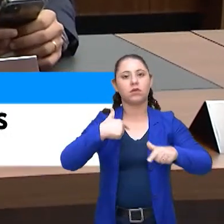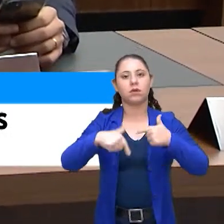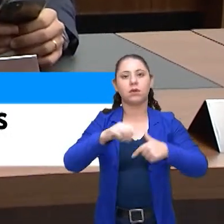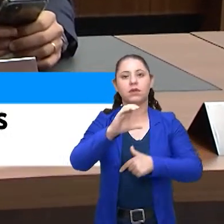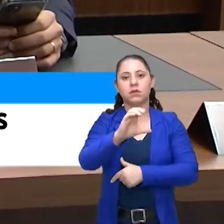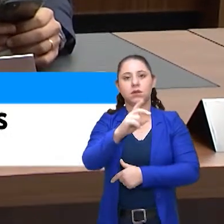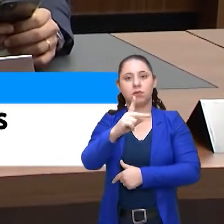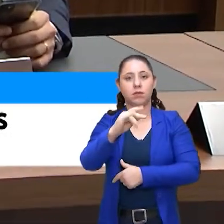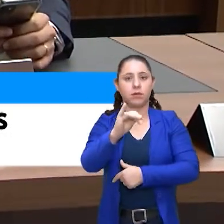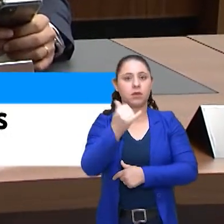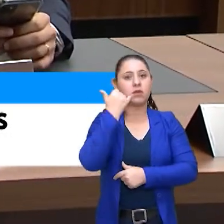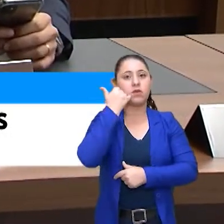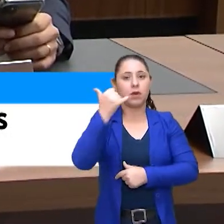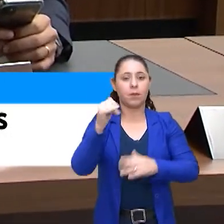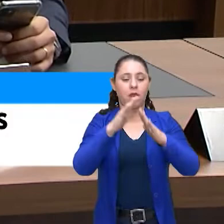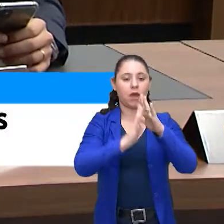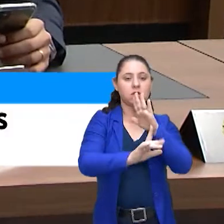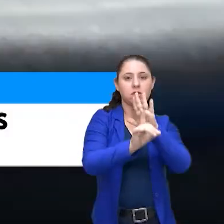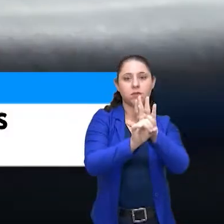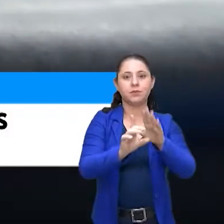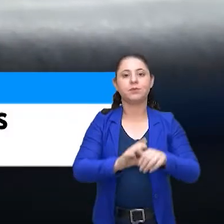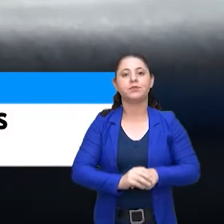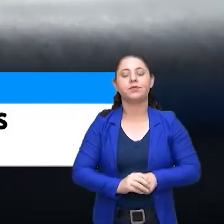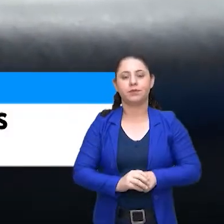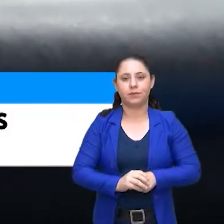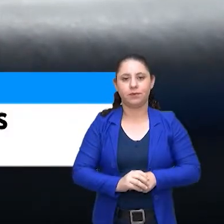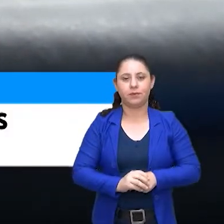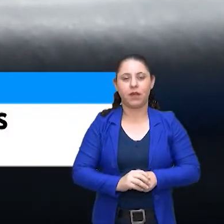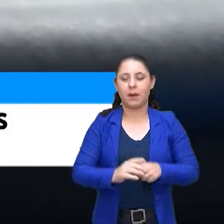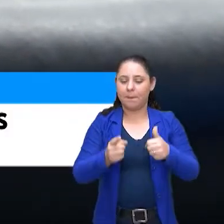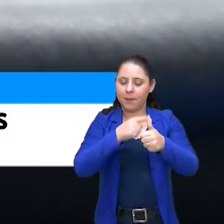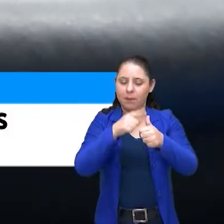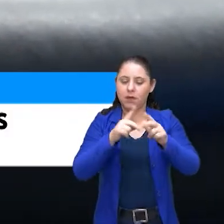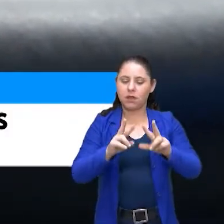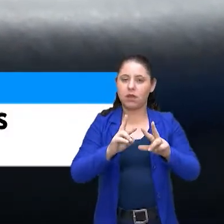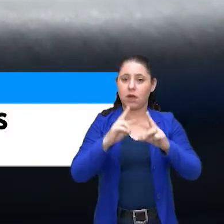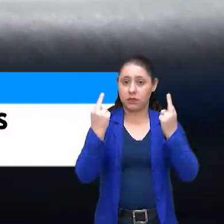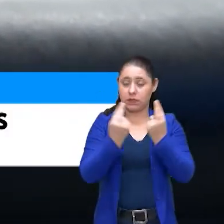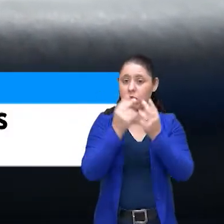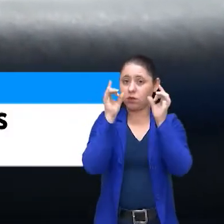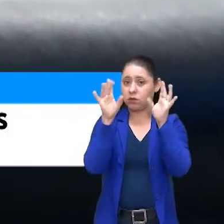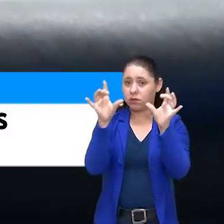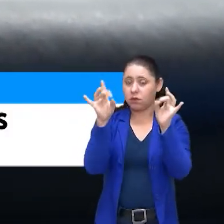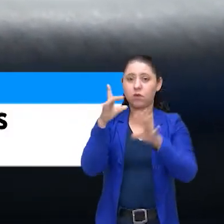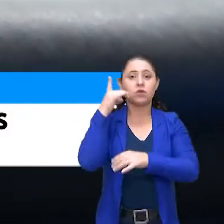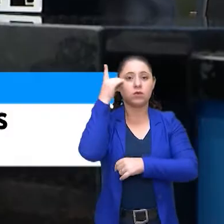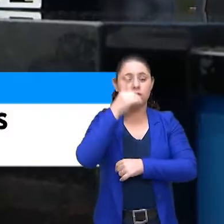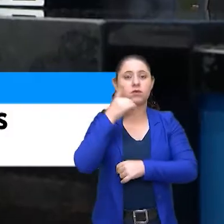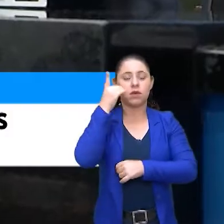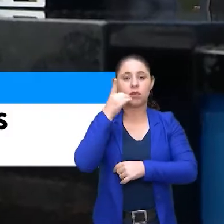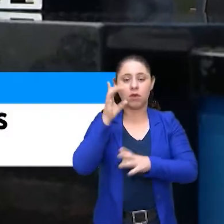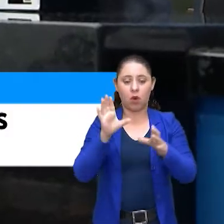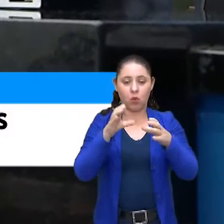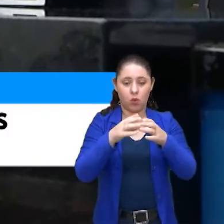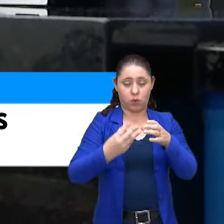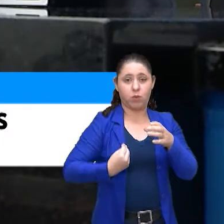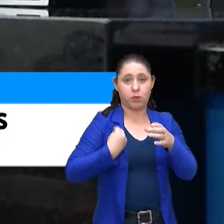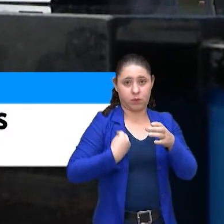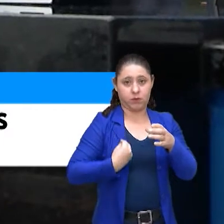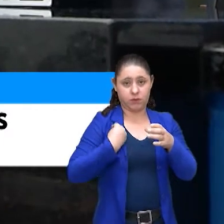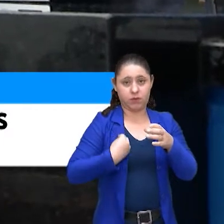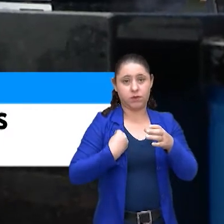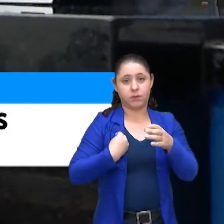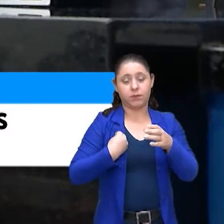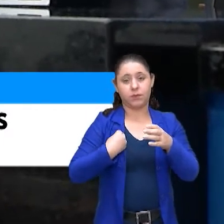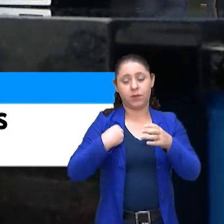dos trabalhos da CPI da Energisa na Casa de Leis. Em sua primeira sessão extraordinária, os parlamentares que integram a